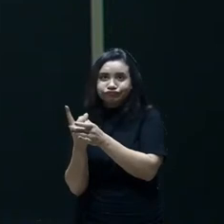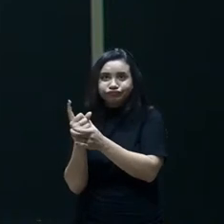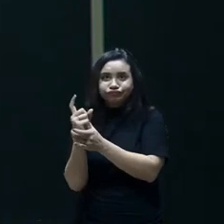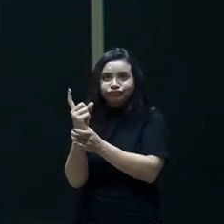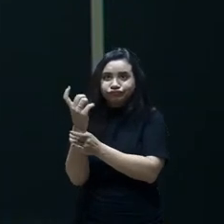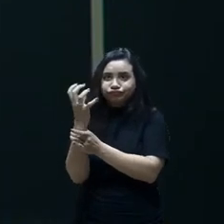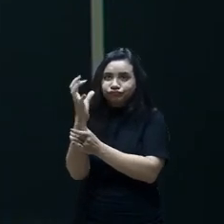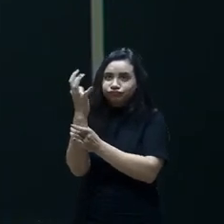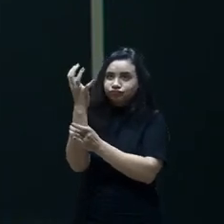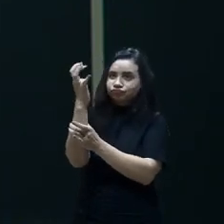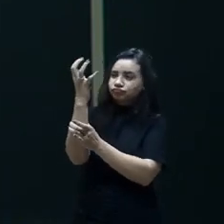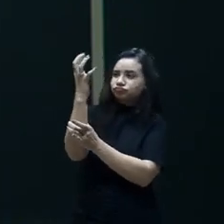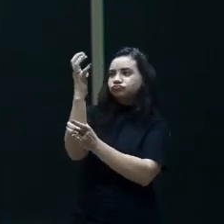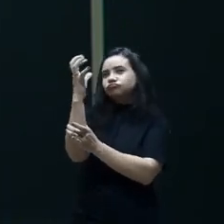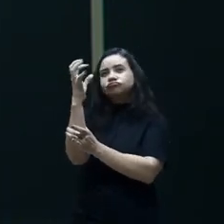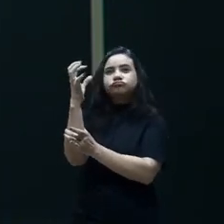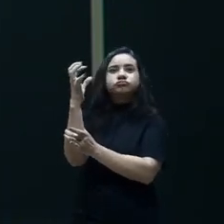folhas apareciam,